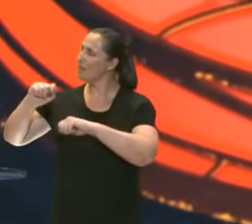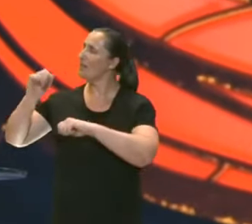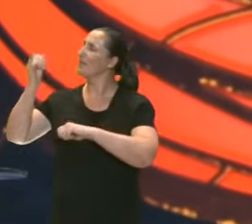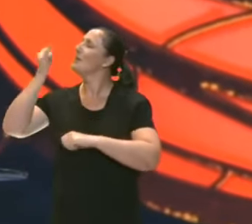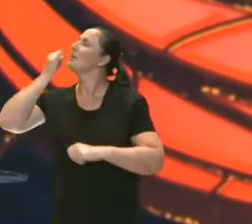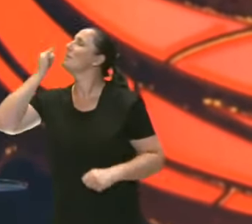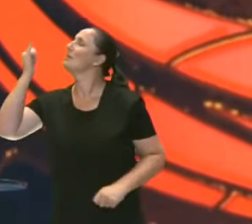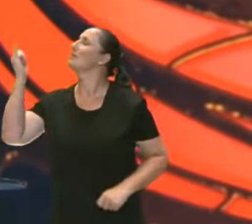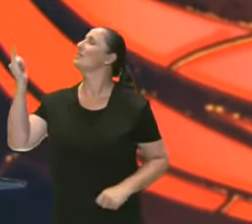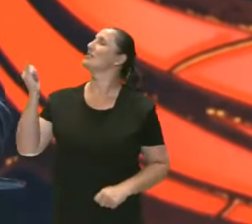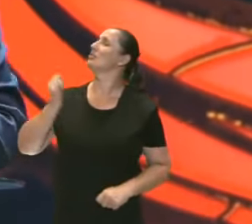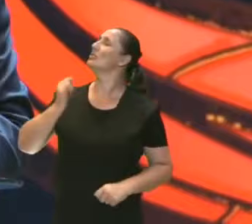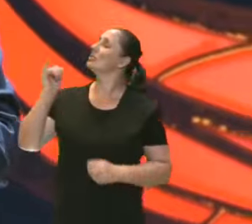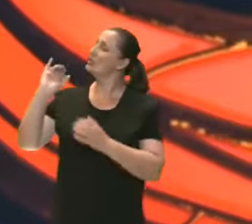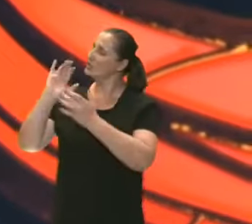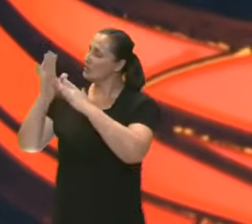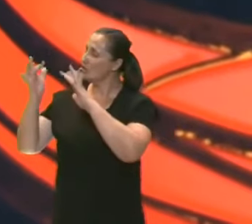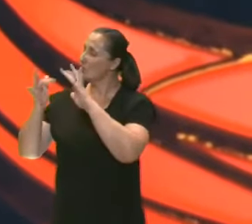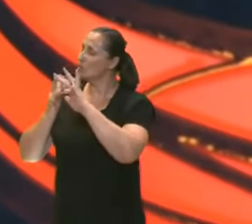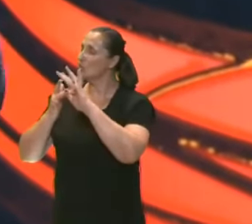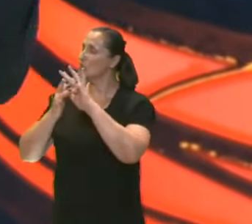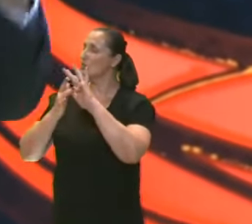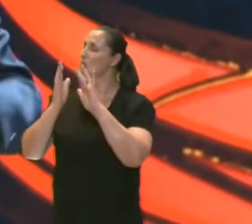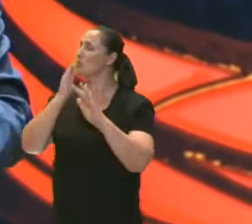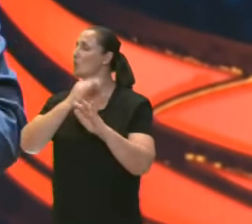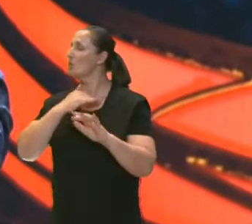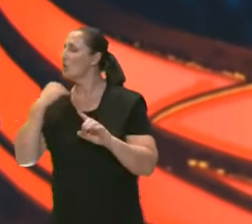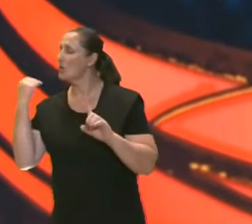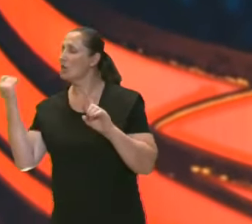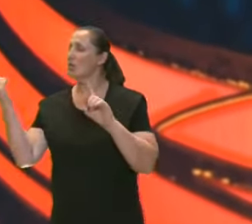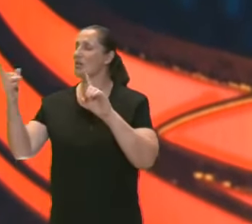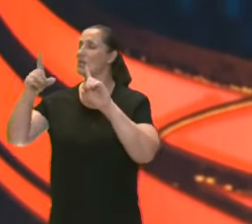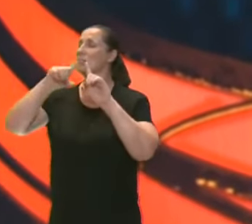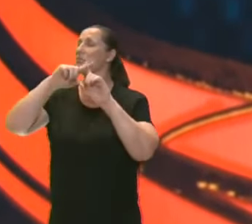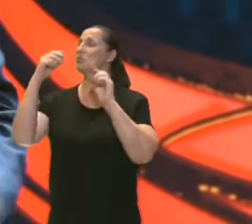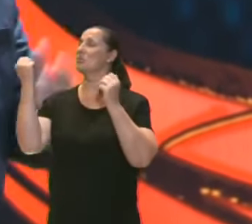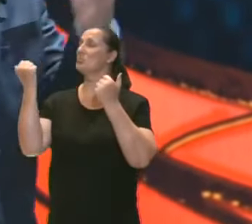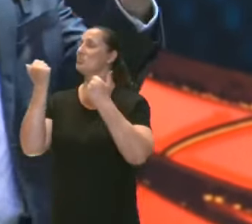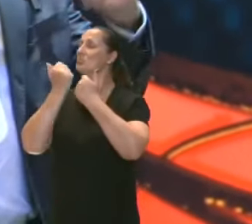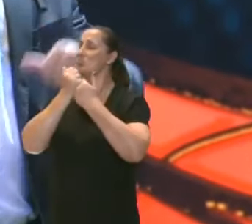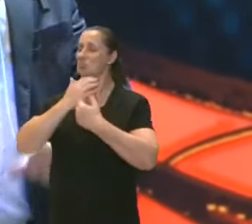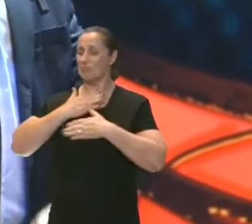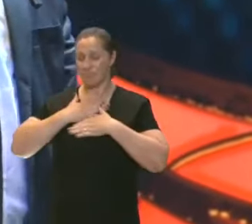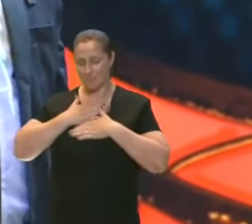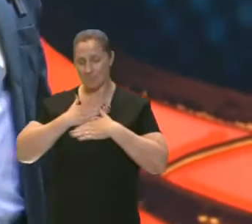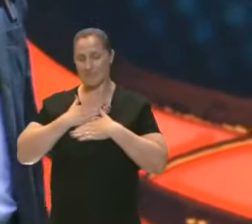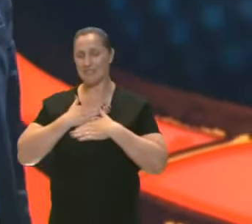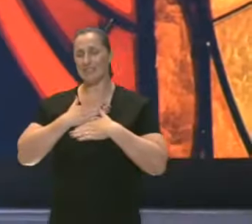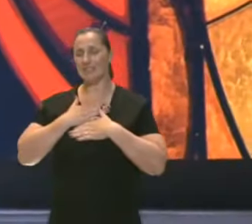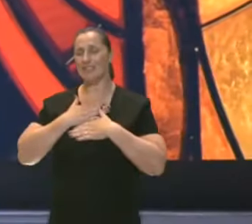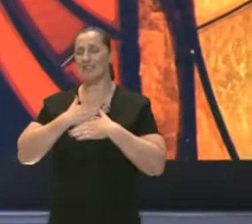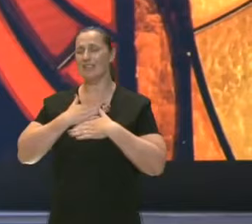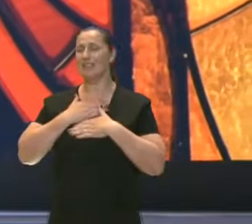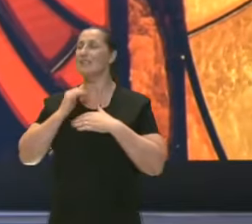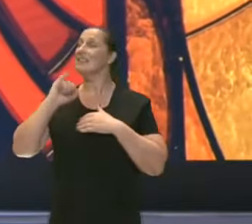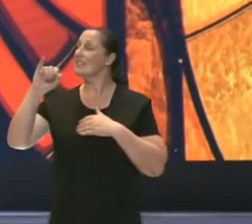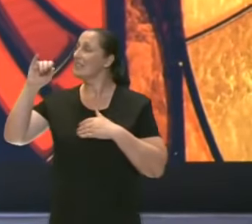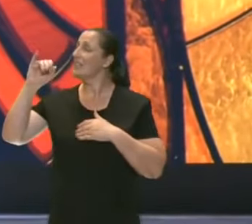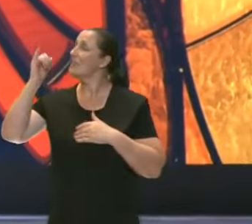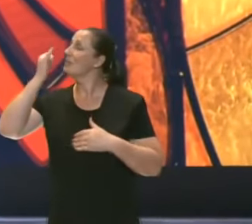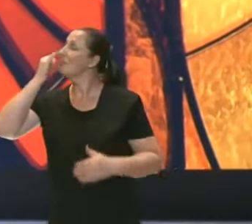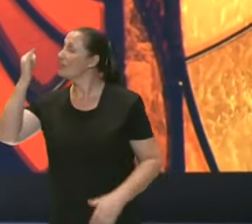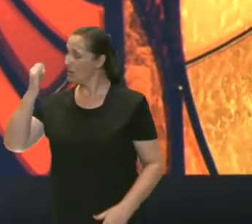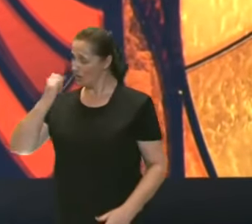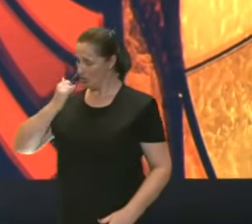que levou Jesus à cruz. Se o Senhor me perdoa, então eu posso perdoar também. Faz algo novo